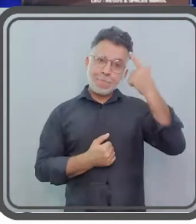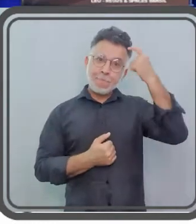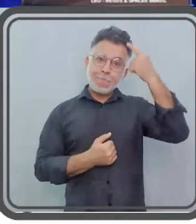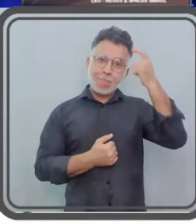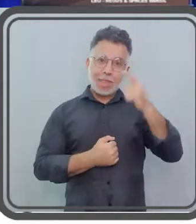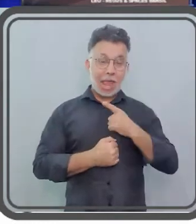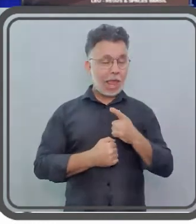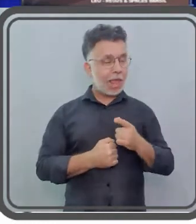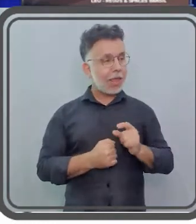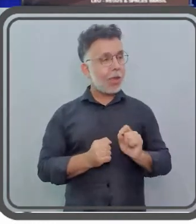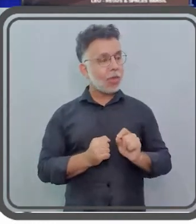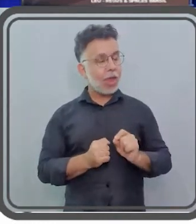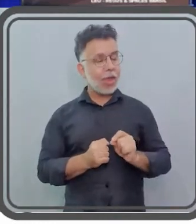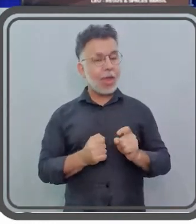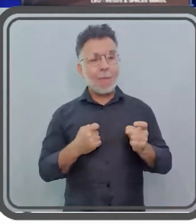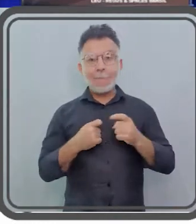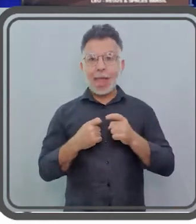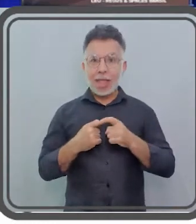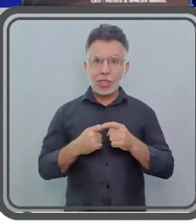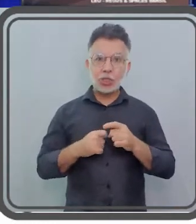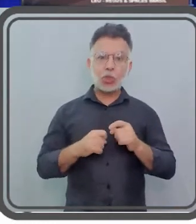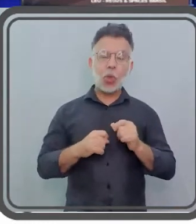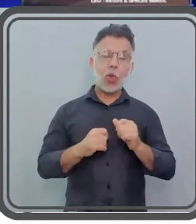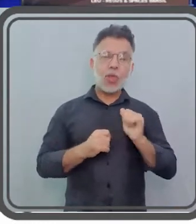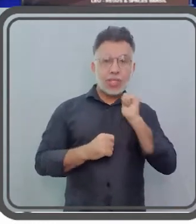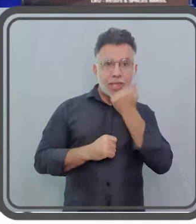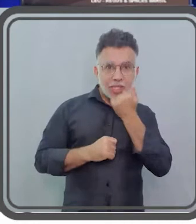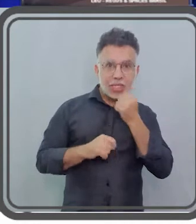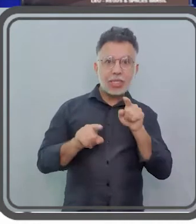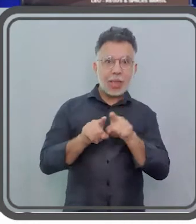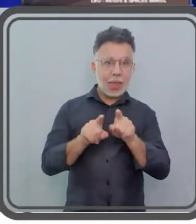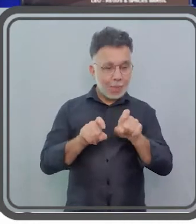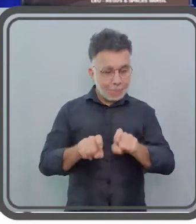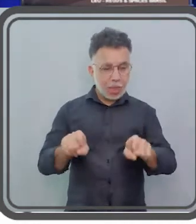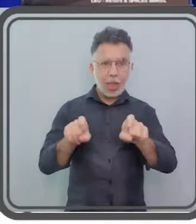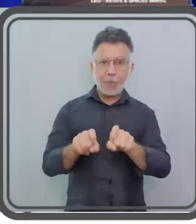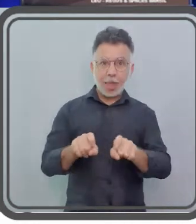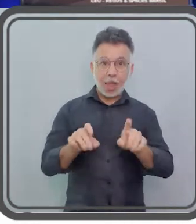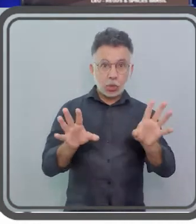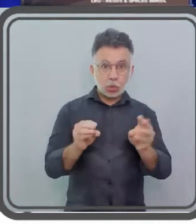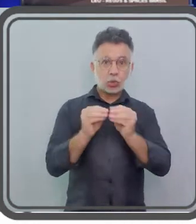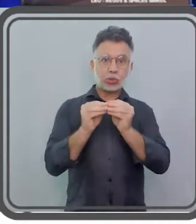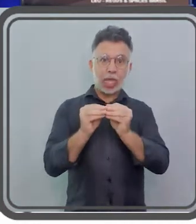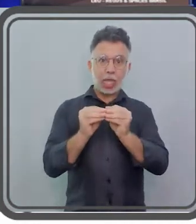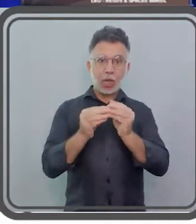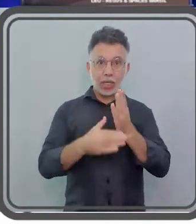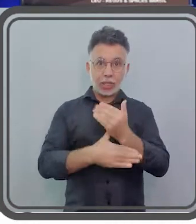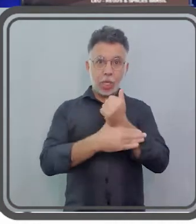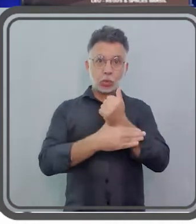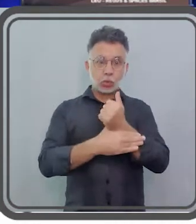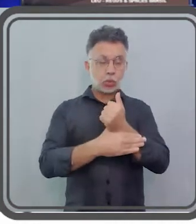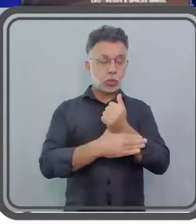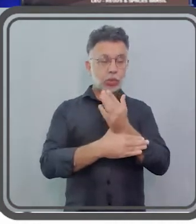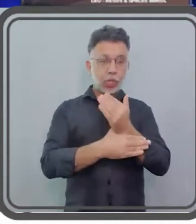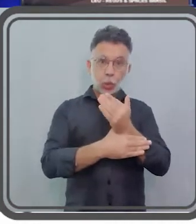médicos, cientistas e programadores, juntar a tecnologia com instrumentos